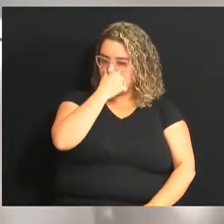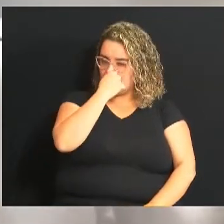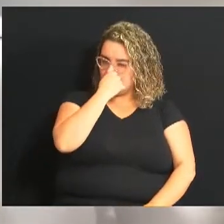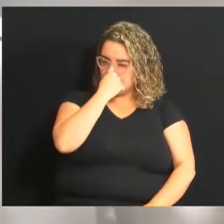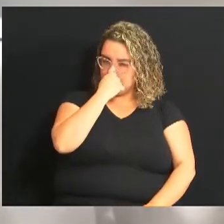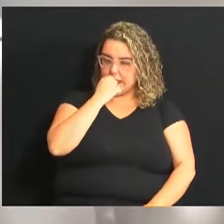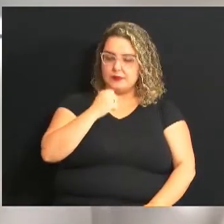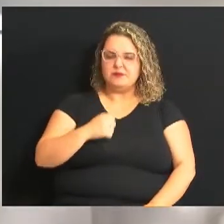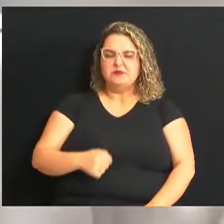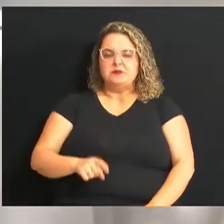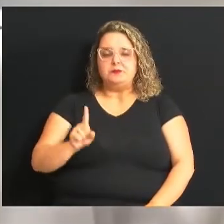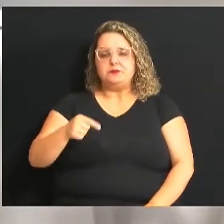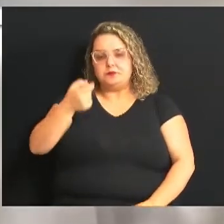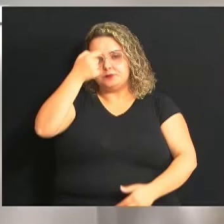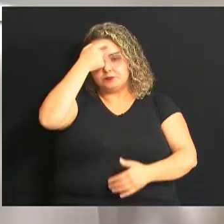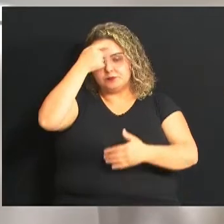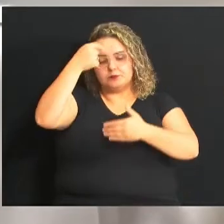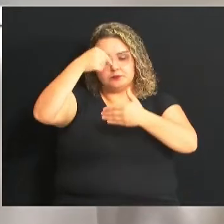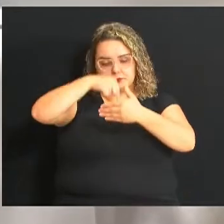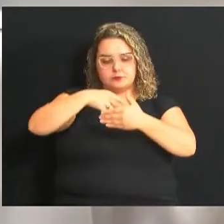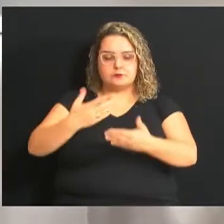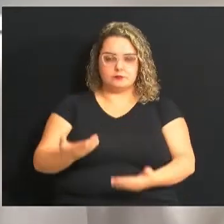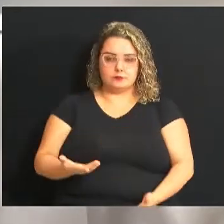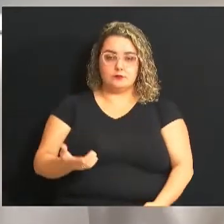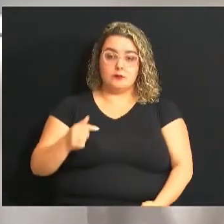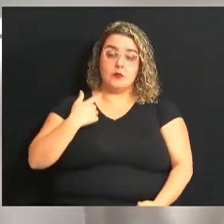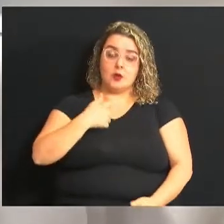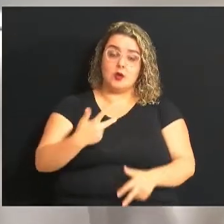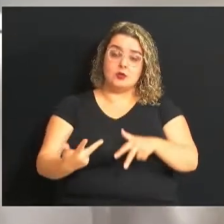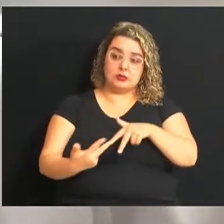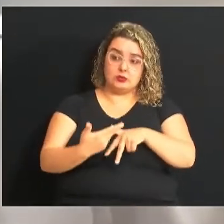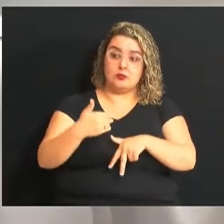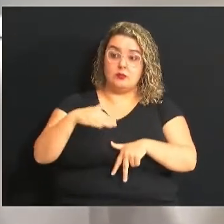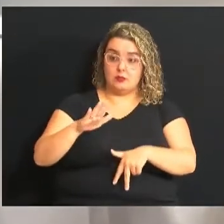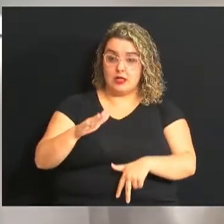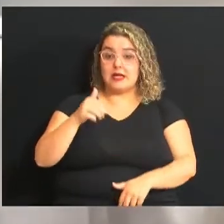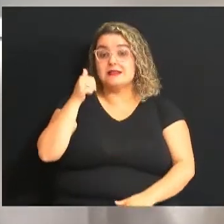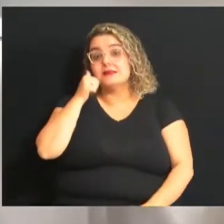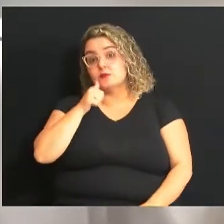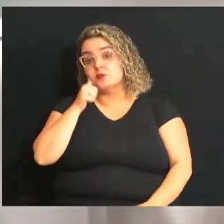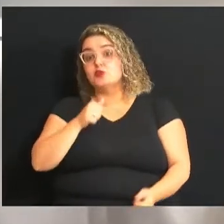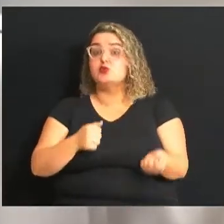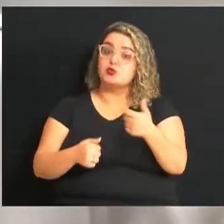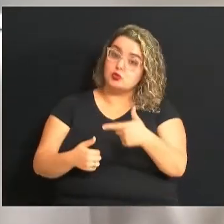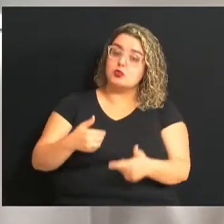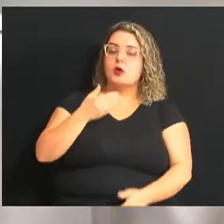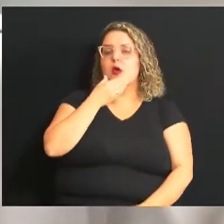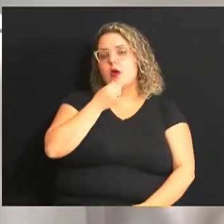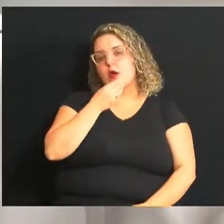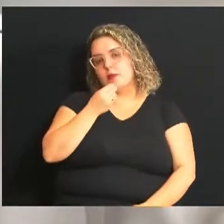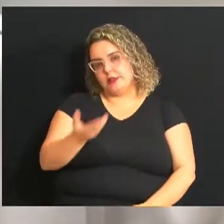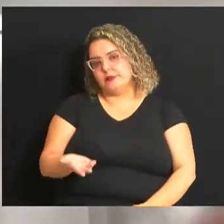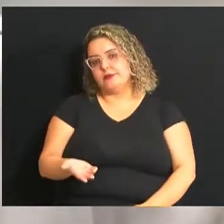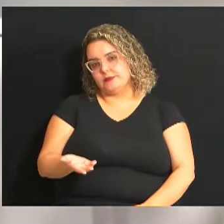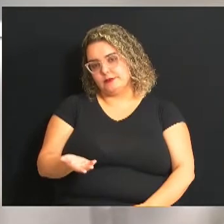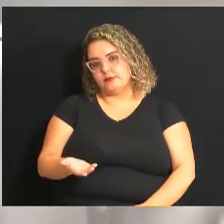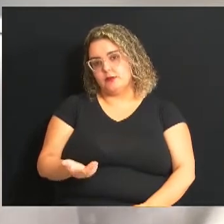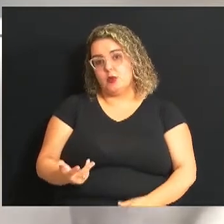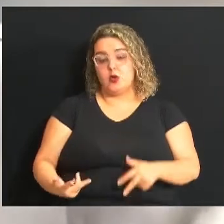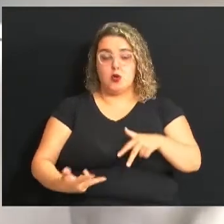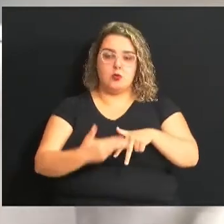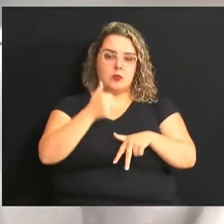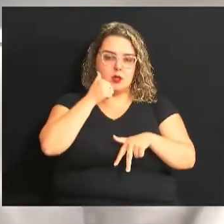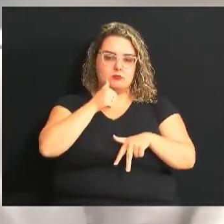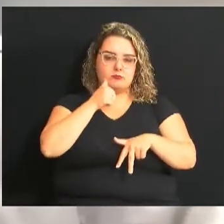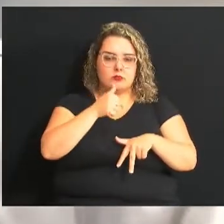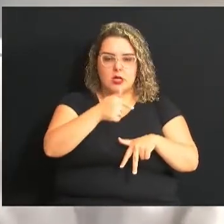a conscientização. Tanto é que nós operamos muito mais mulheres do que homens. Nós operamos em torno de